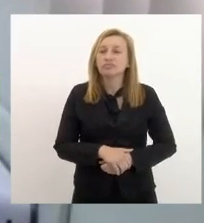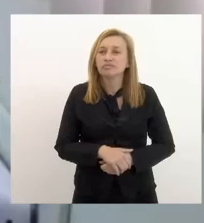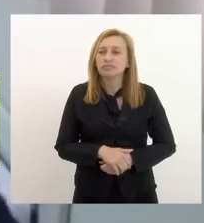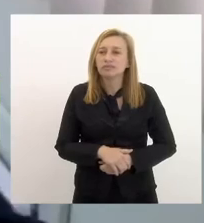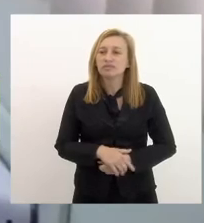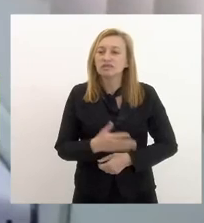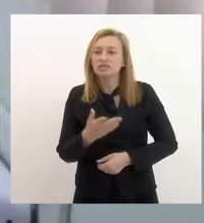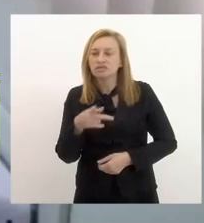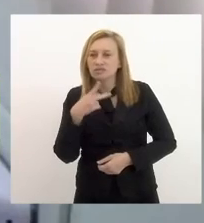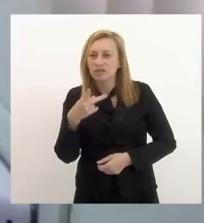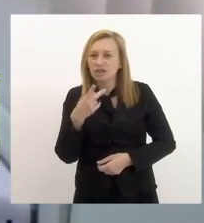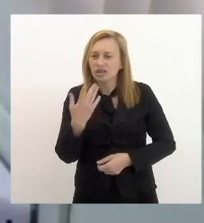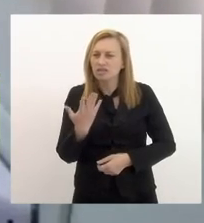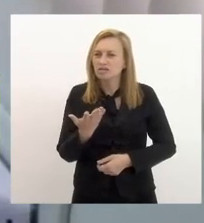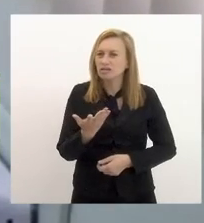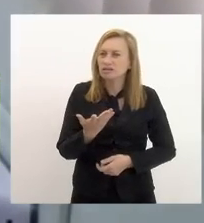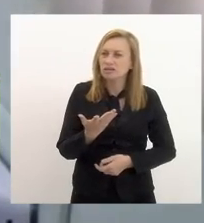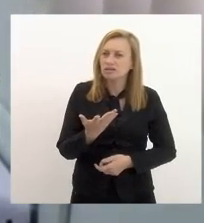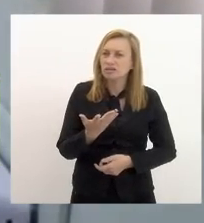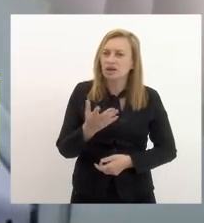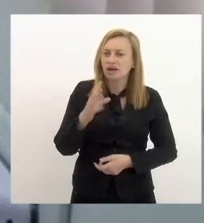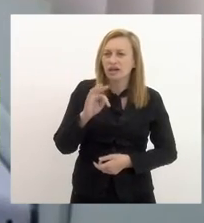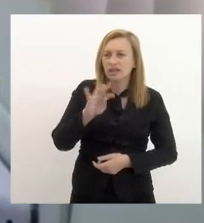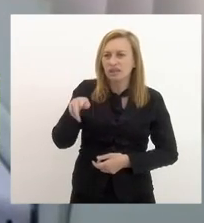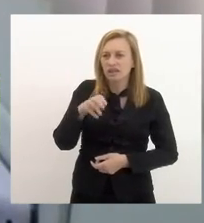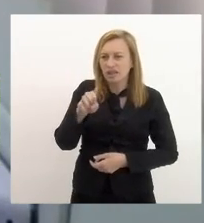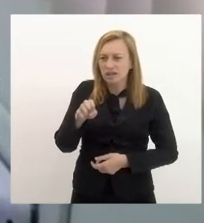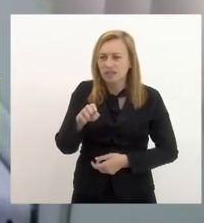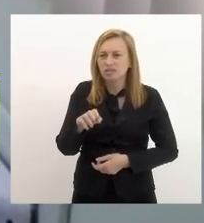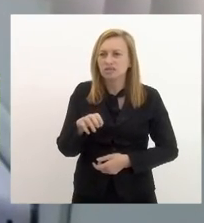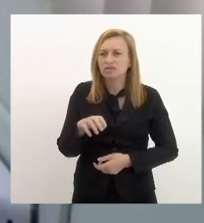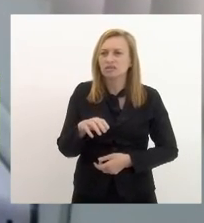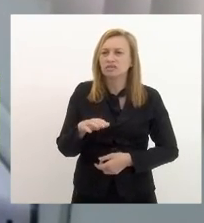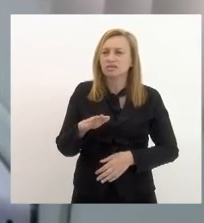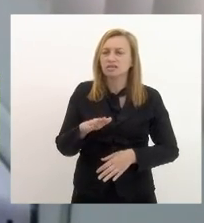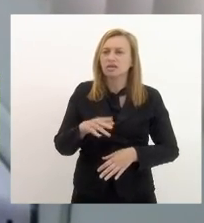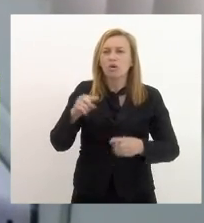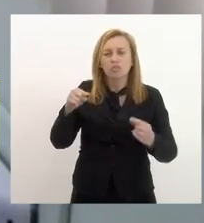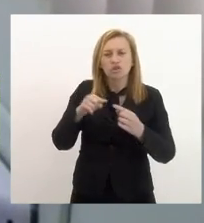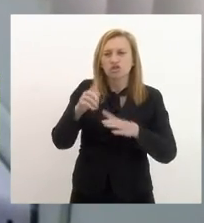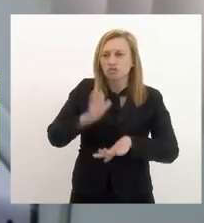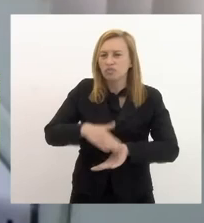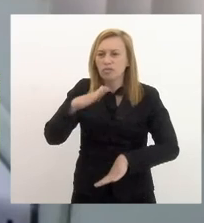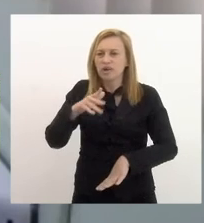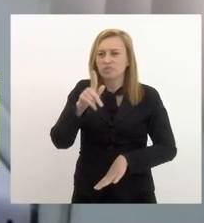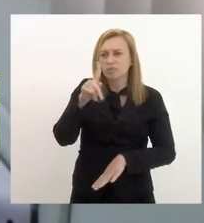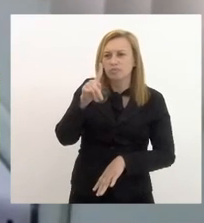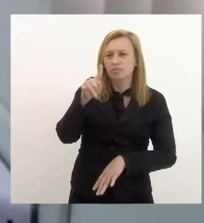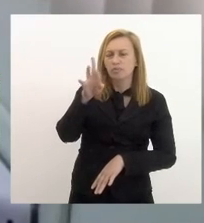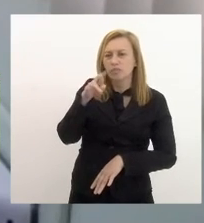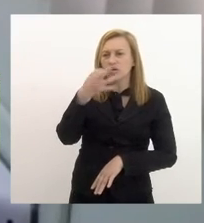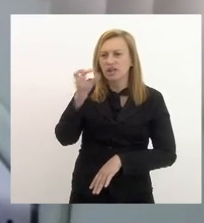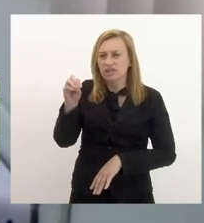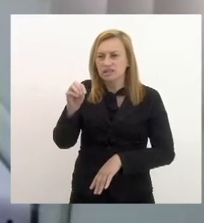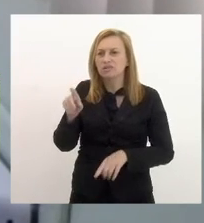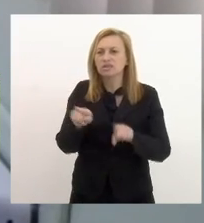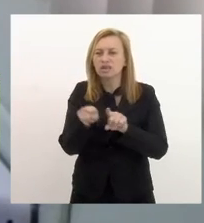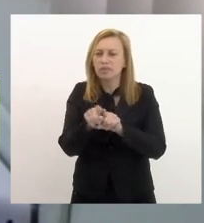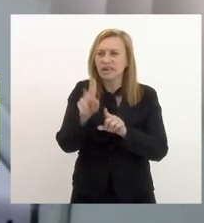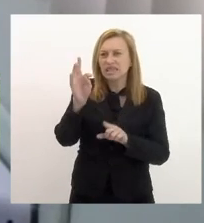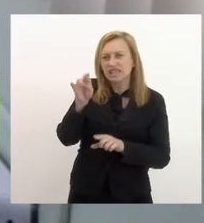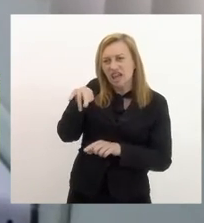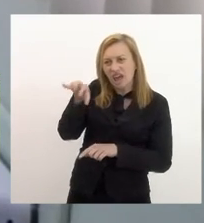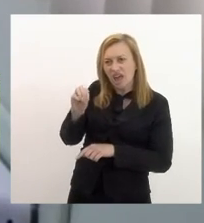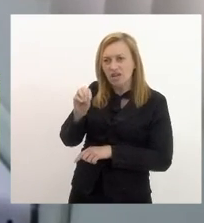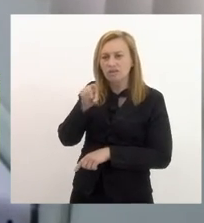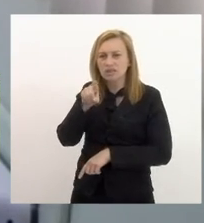os colegas né que o império de tempo mais Panificação é mais objetivo para progressões e para clientes